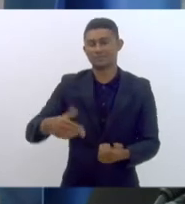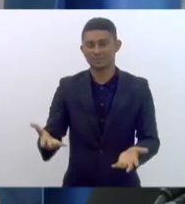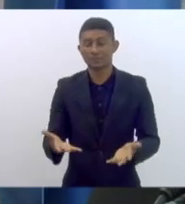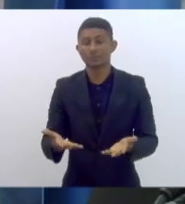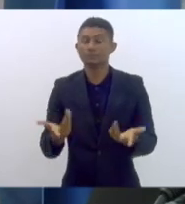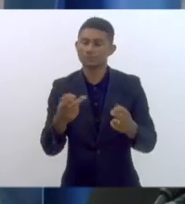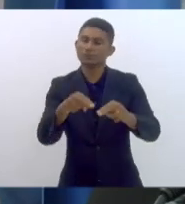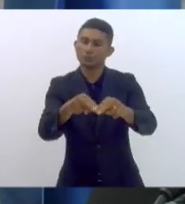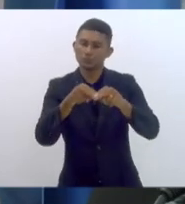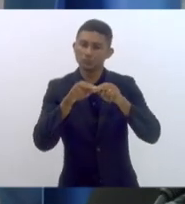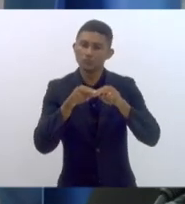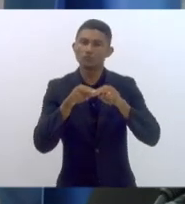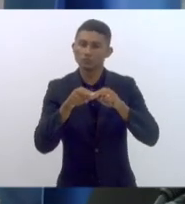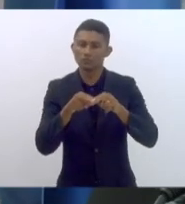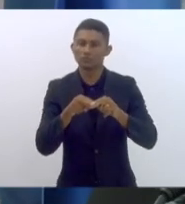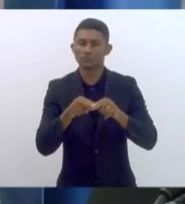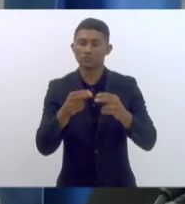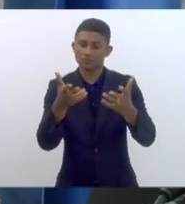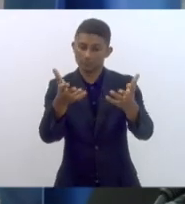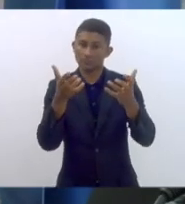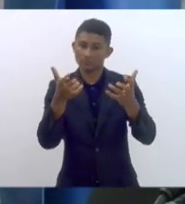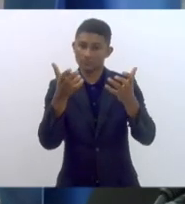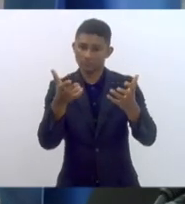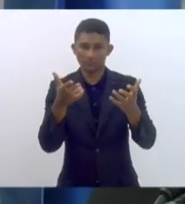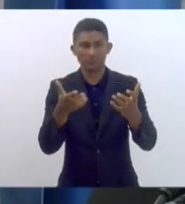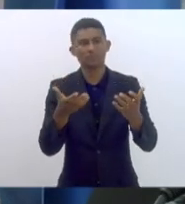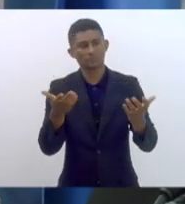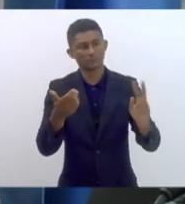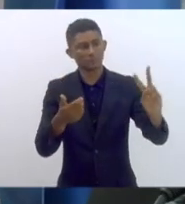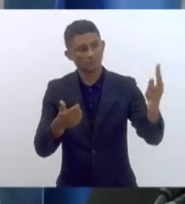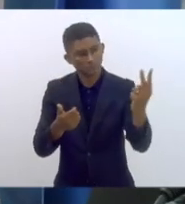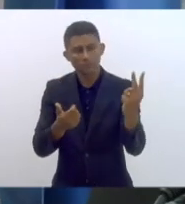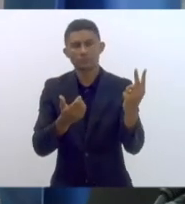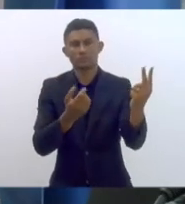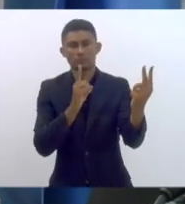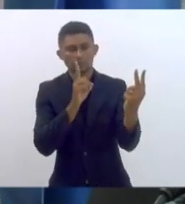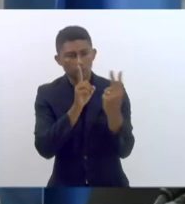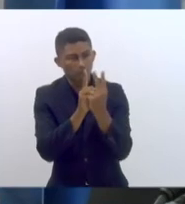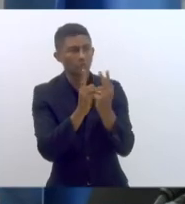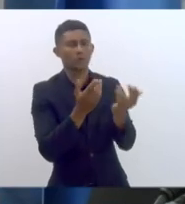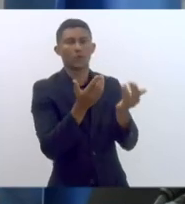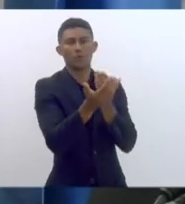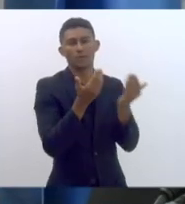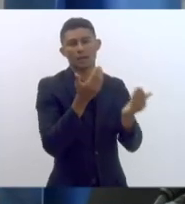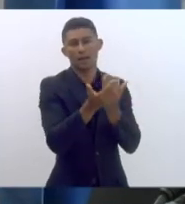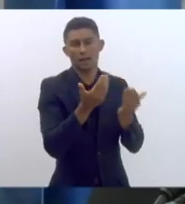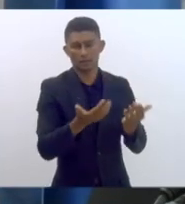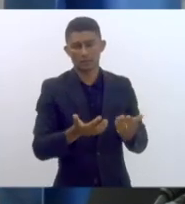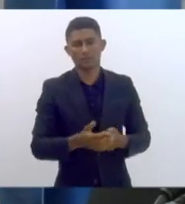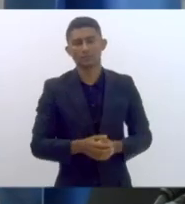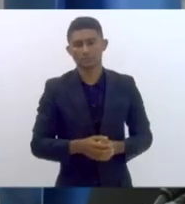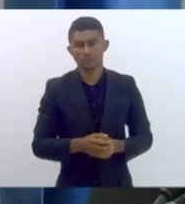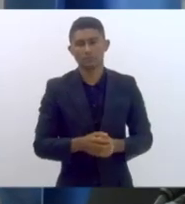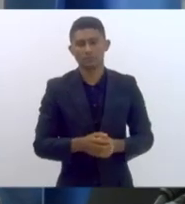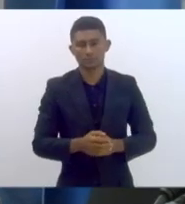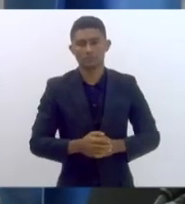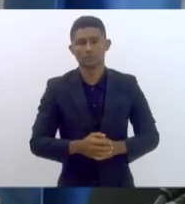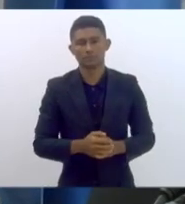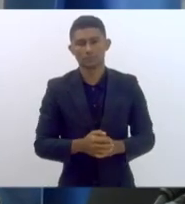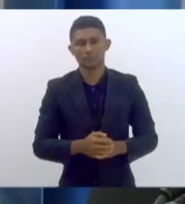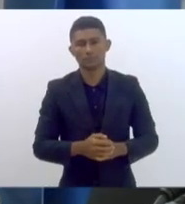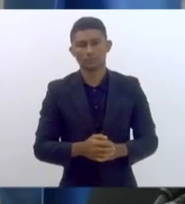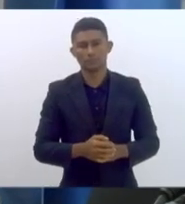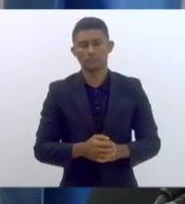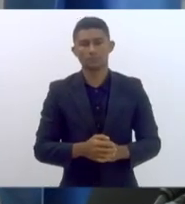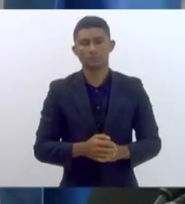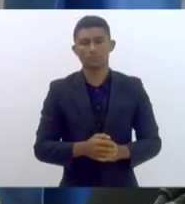quero ter essa conversa com os senhores o mais rápido possível. Bom,